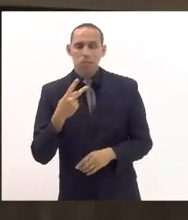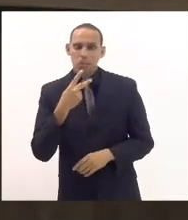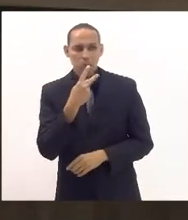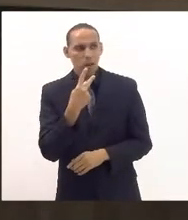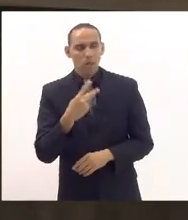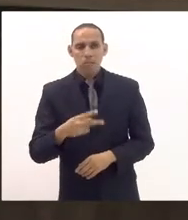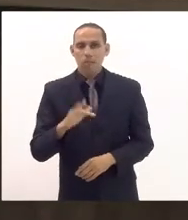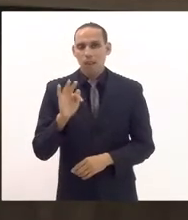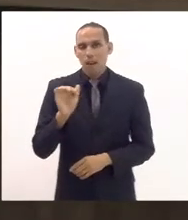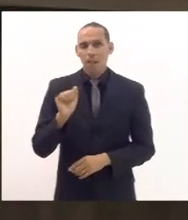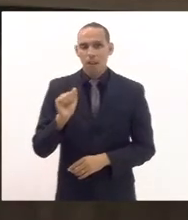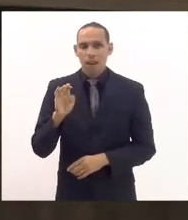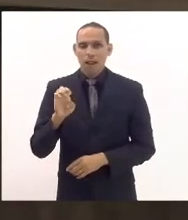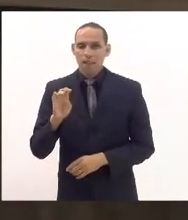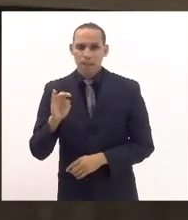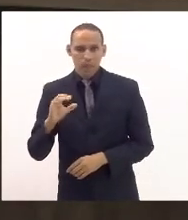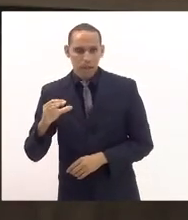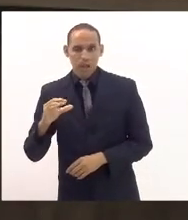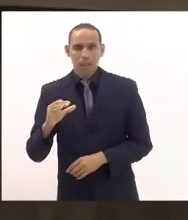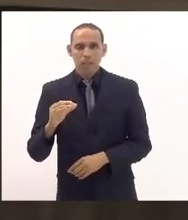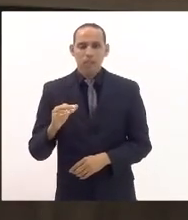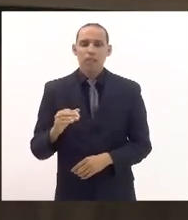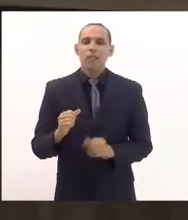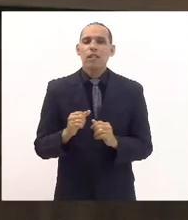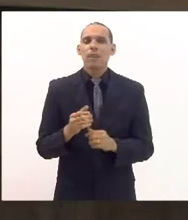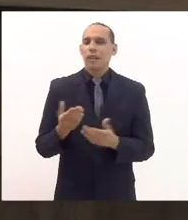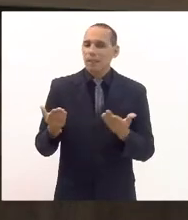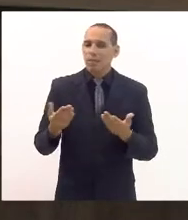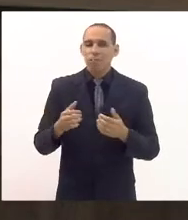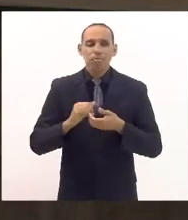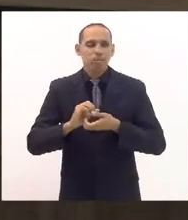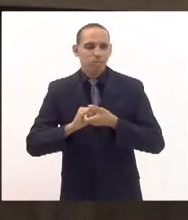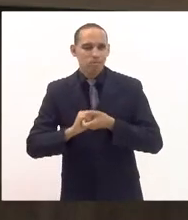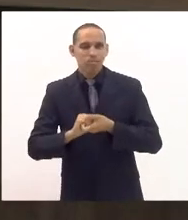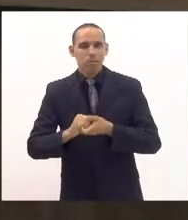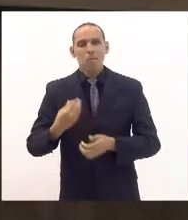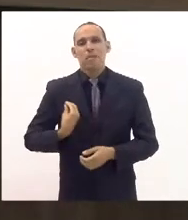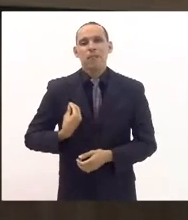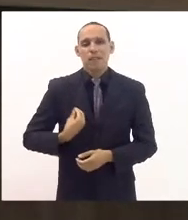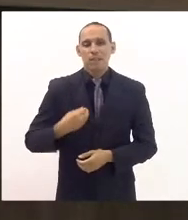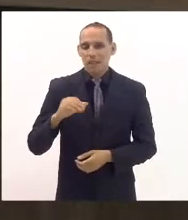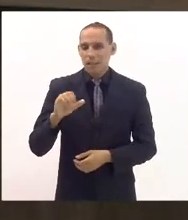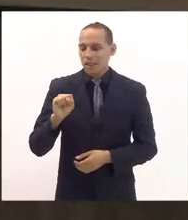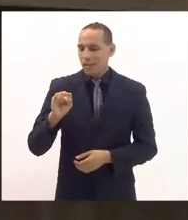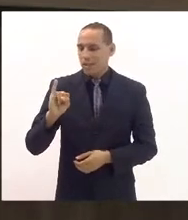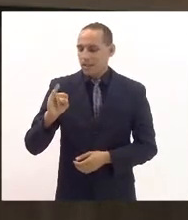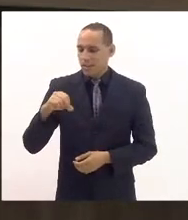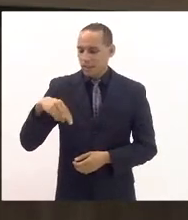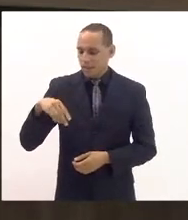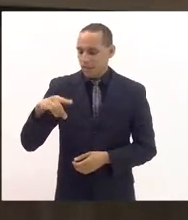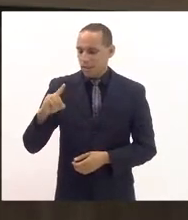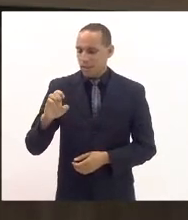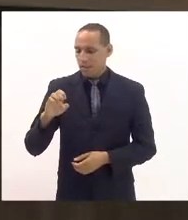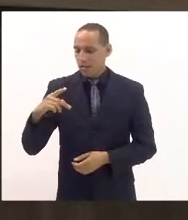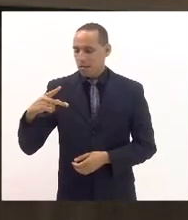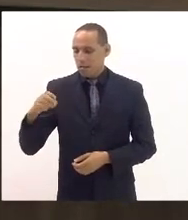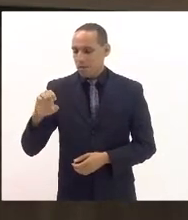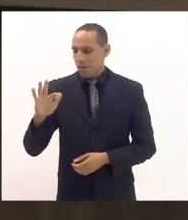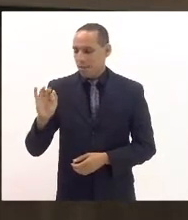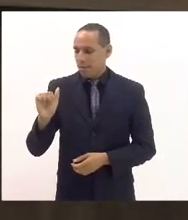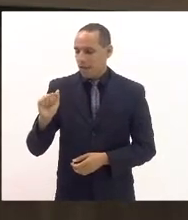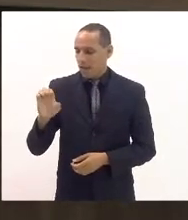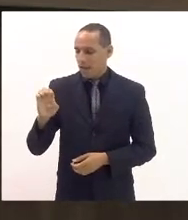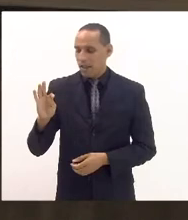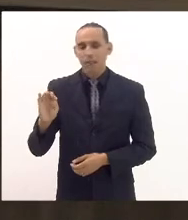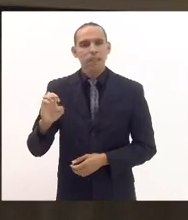quero sair daqui a presença do sindpefaetec e também da Decima Etec ao mesmo tempo lembrar algumas lutas que